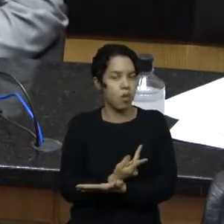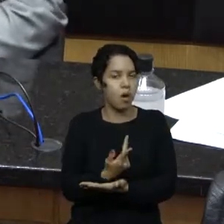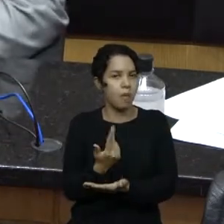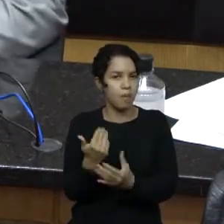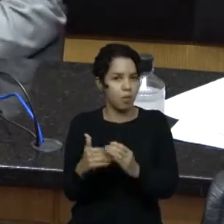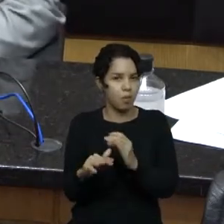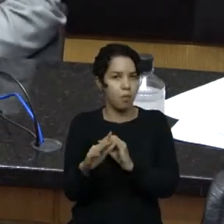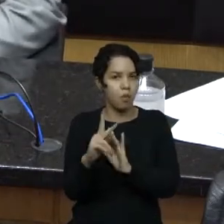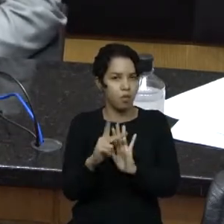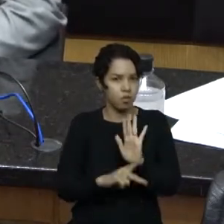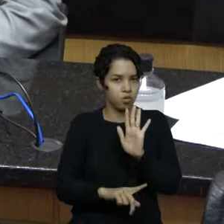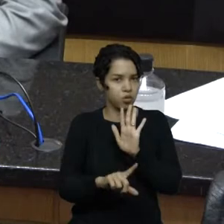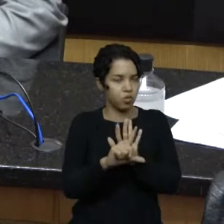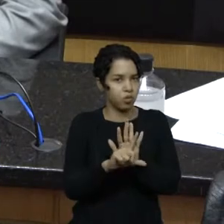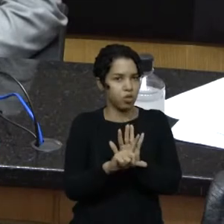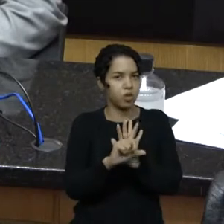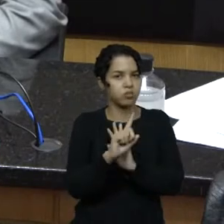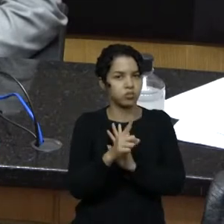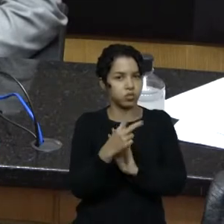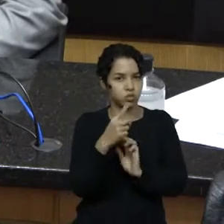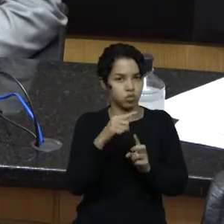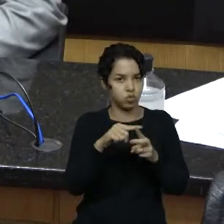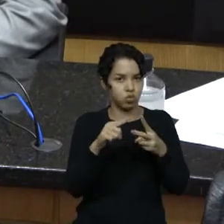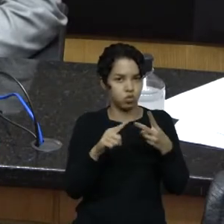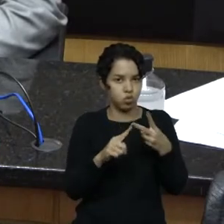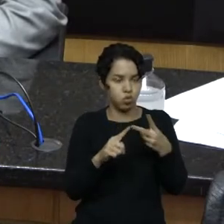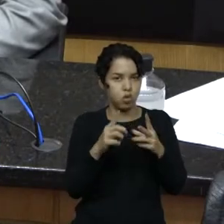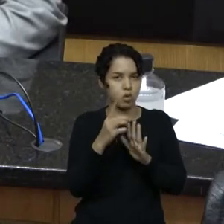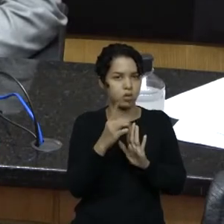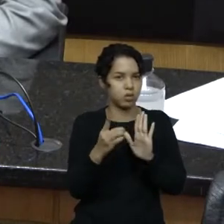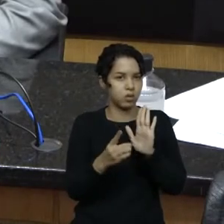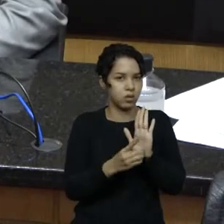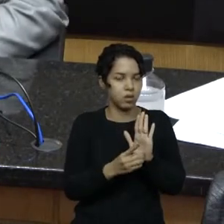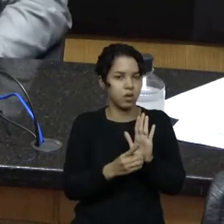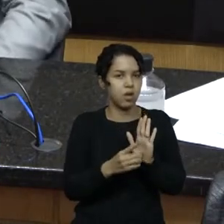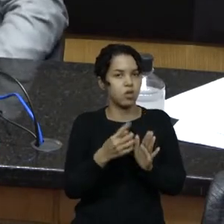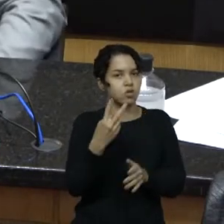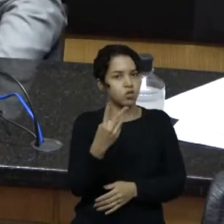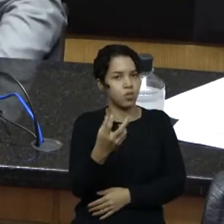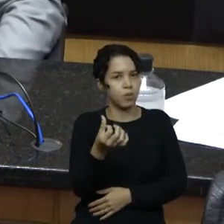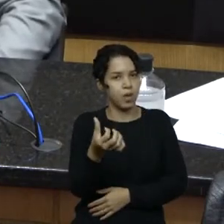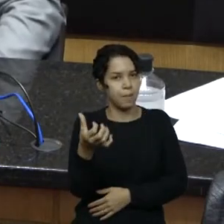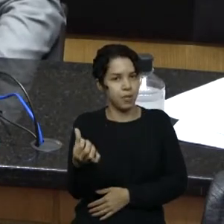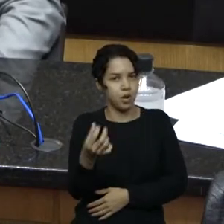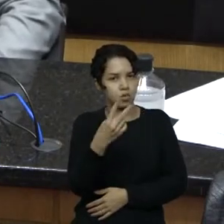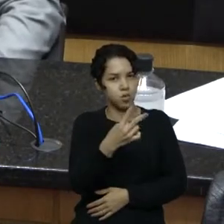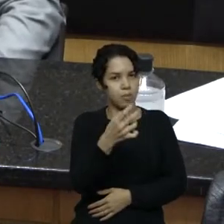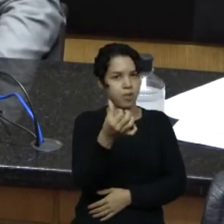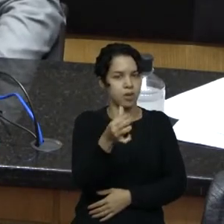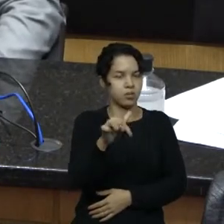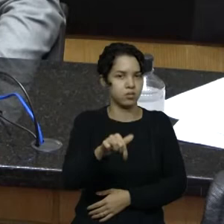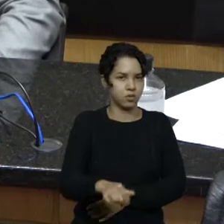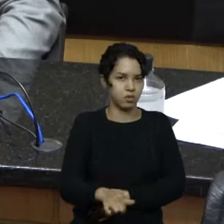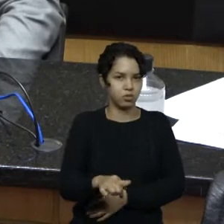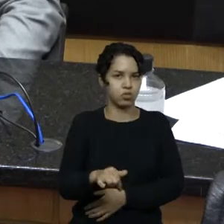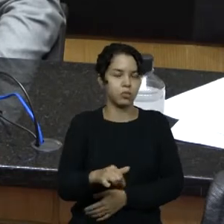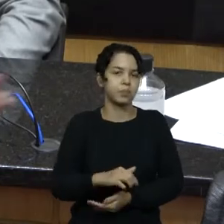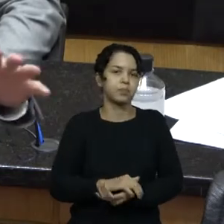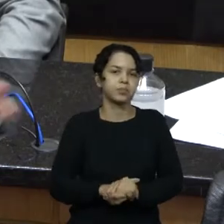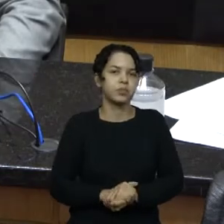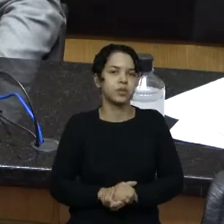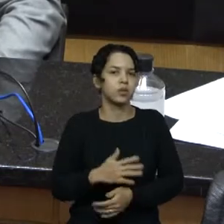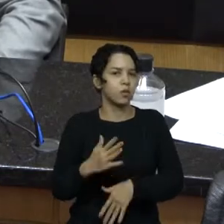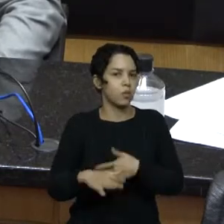ele tentou doido de casos famosos 266 e o 267 que provocaram